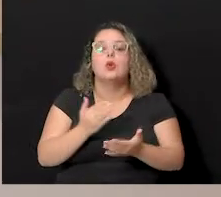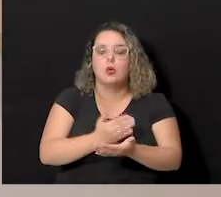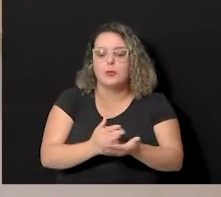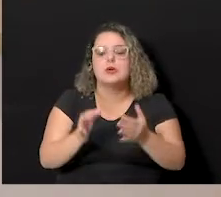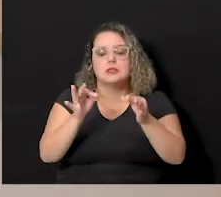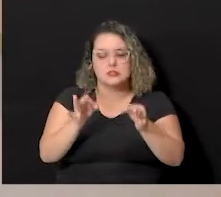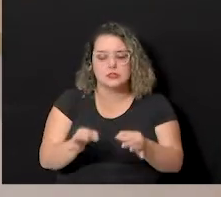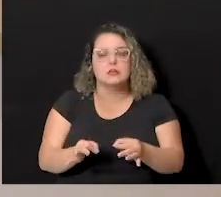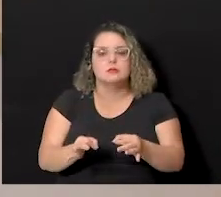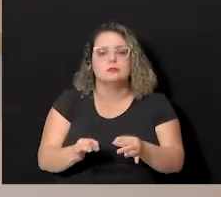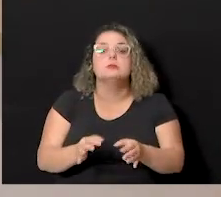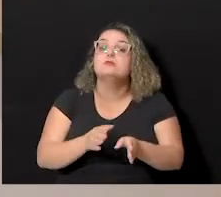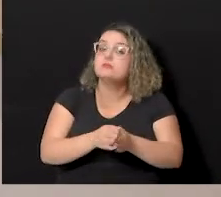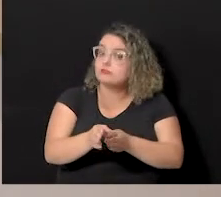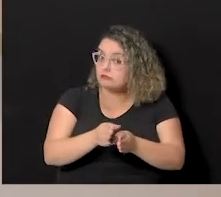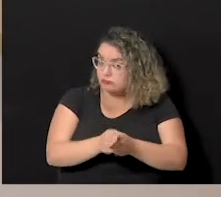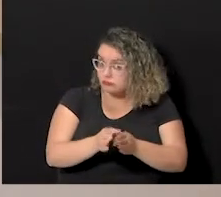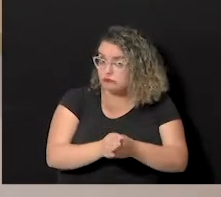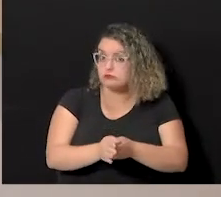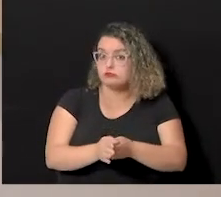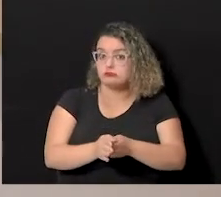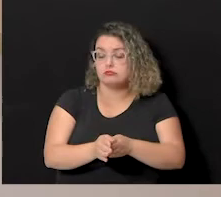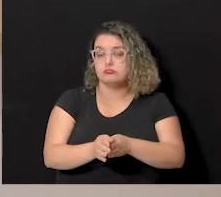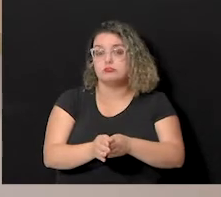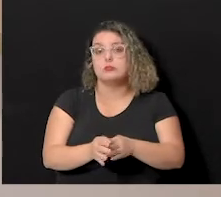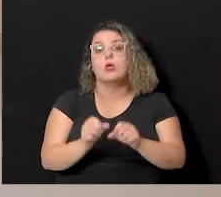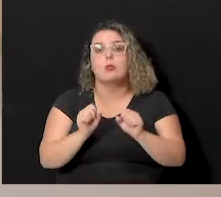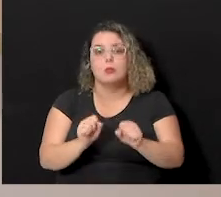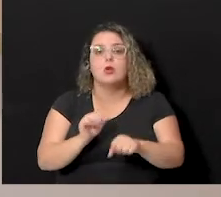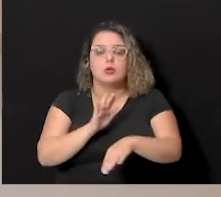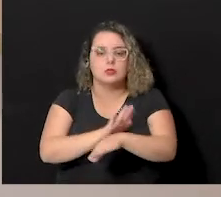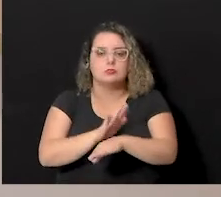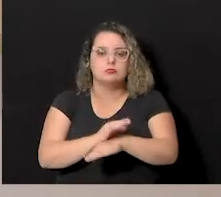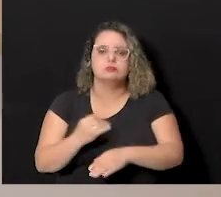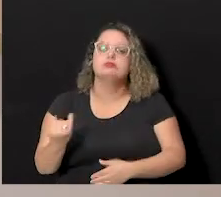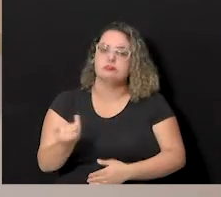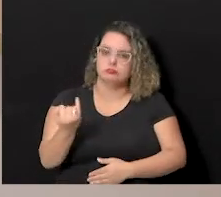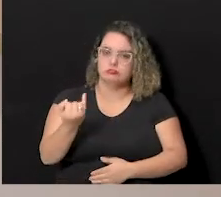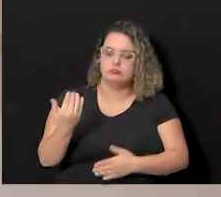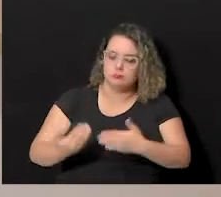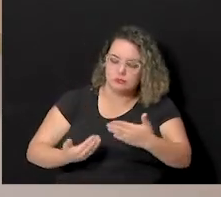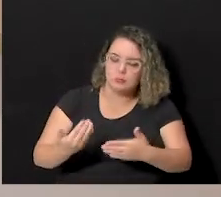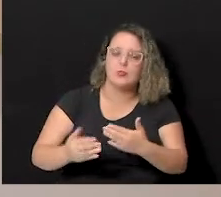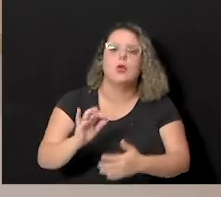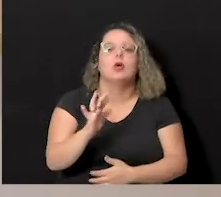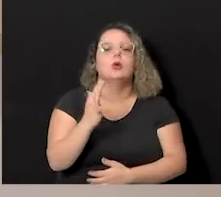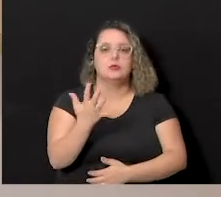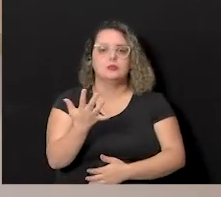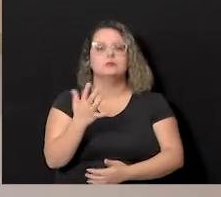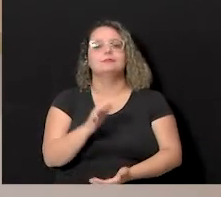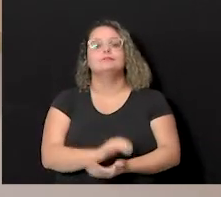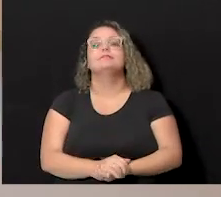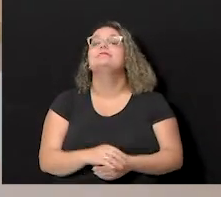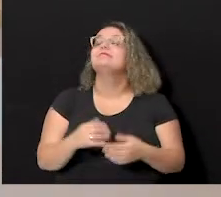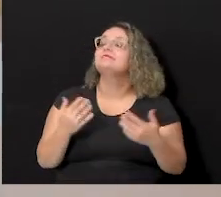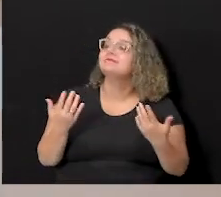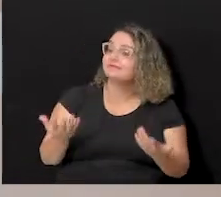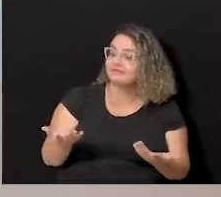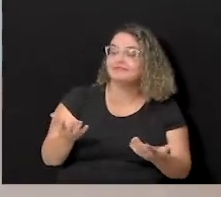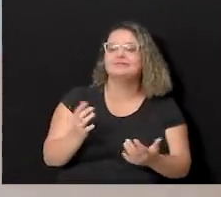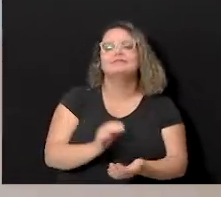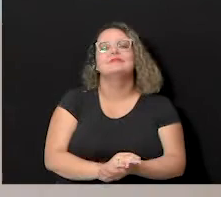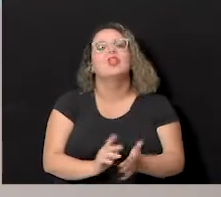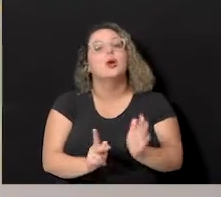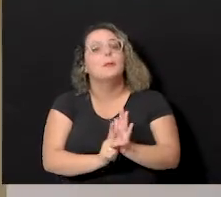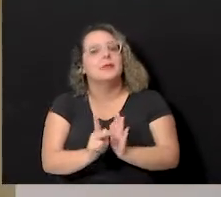você começar certo. E buscar conselhos e orientações de quem pode te ajudar é um passo importante para isso acontecer. Olha